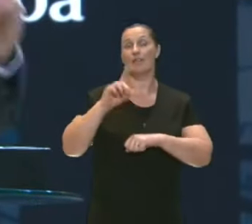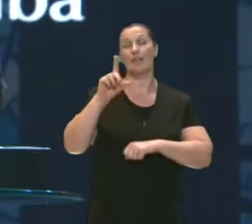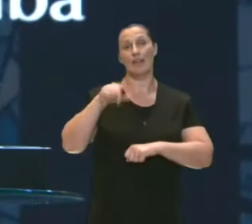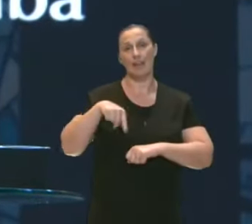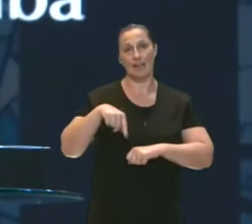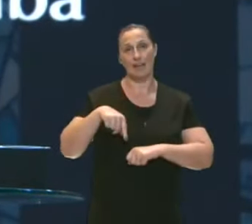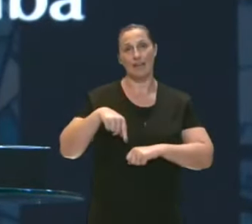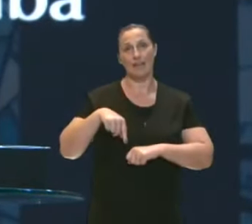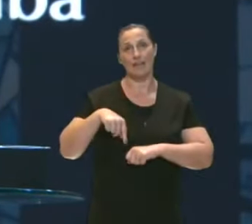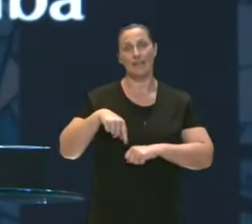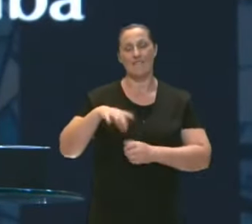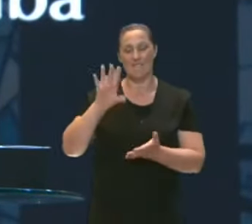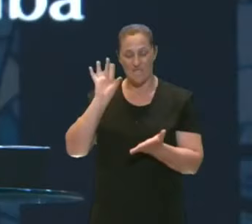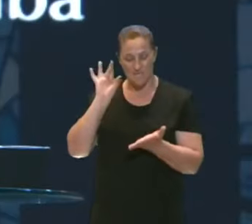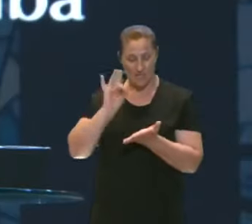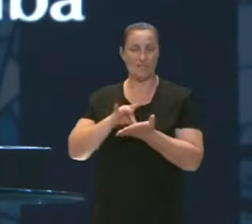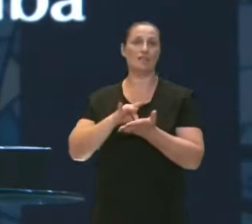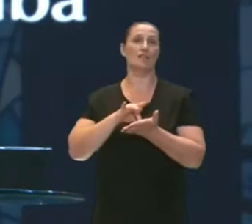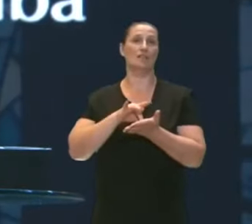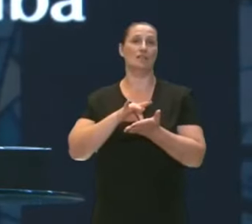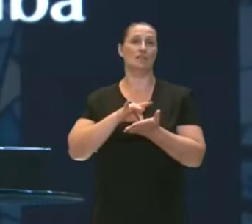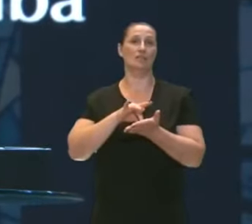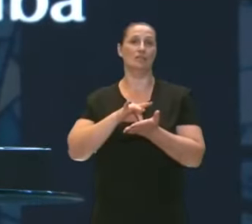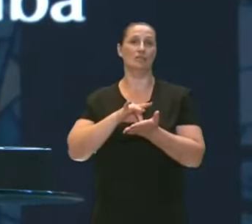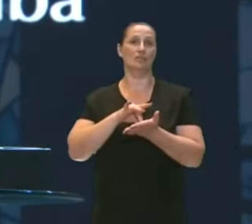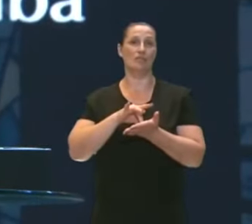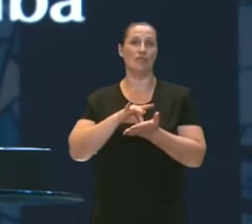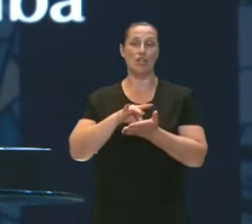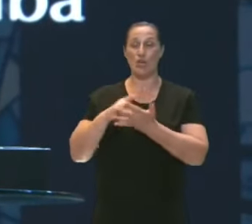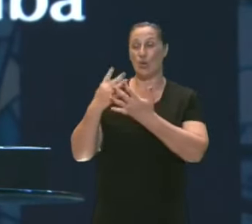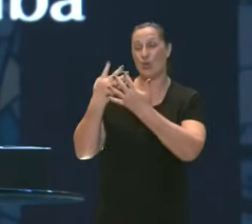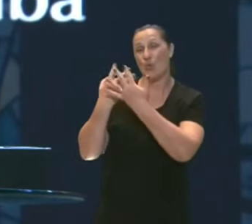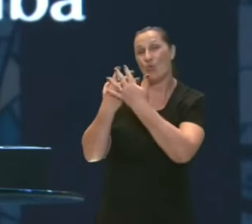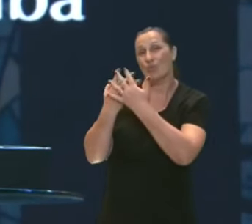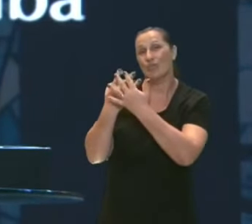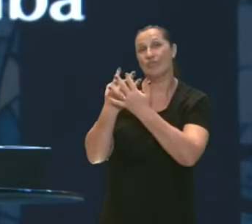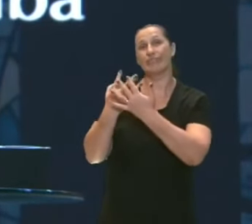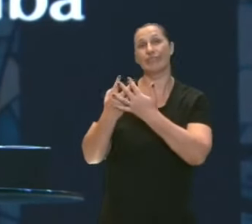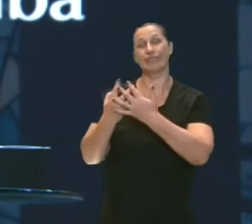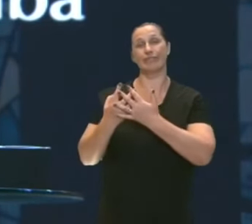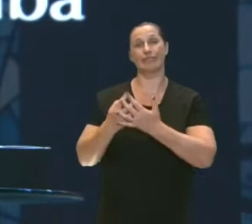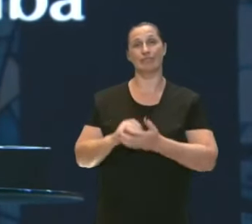é sinceridade na confissão.